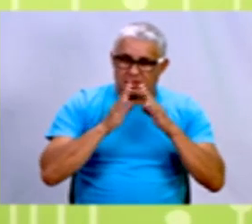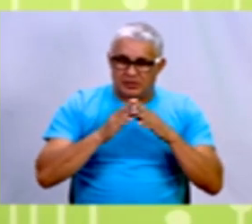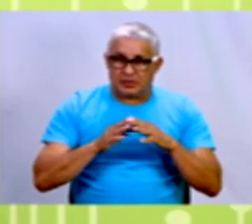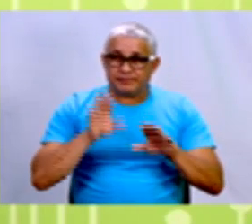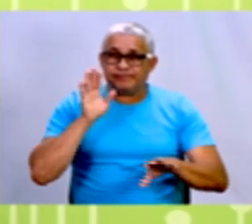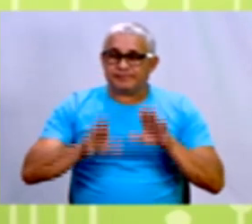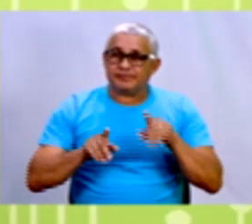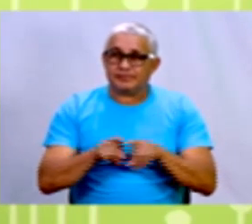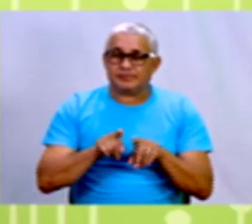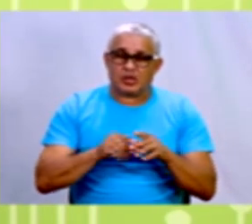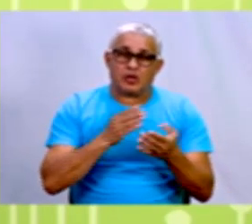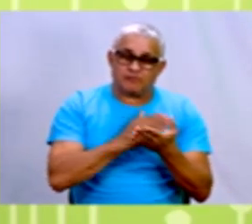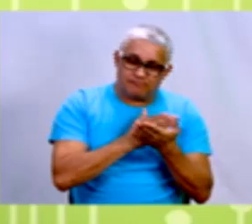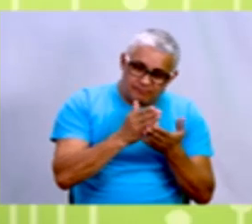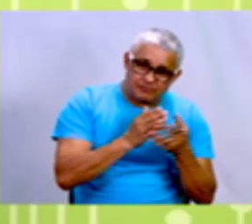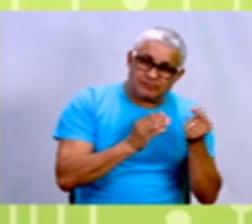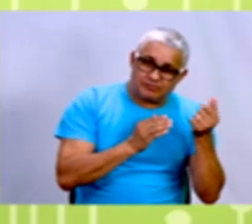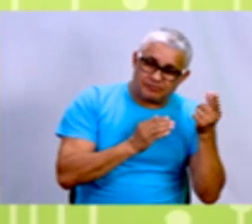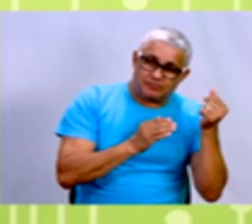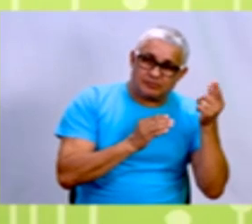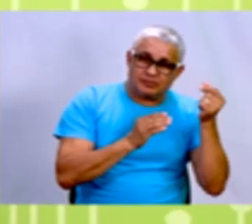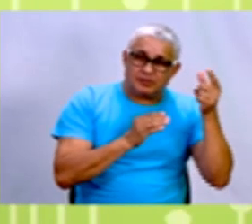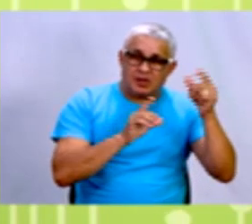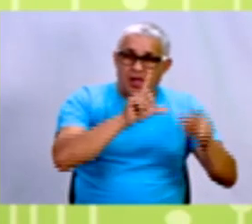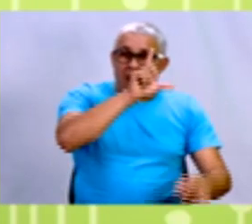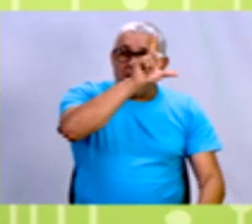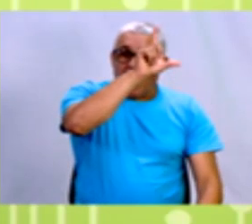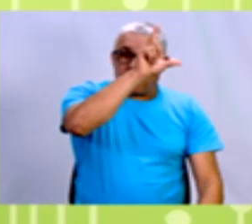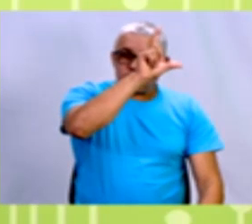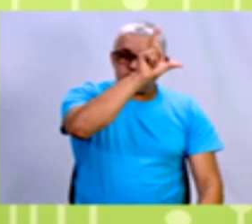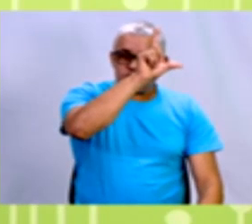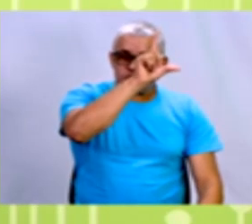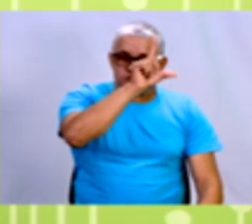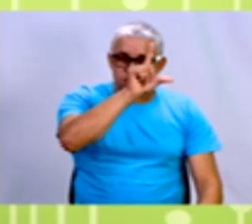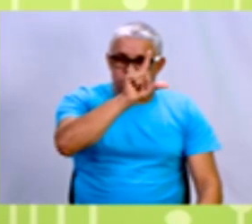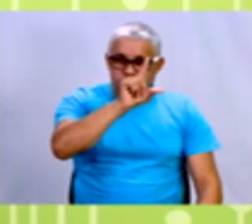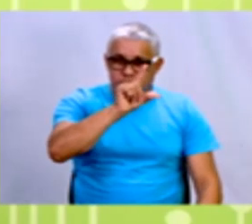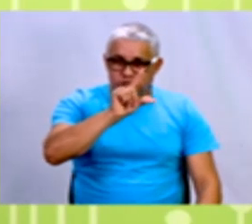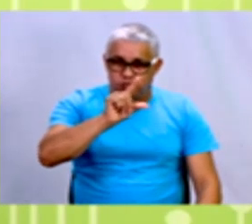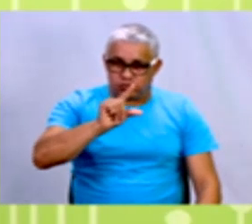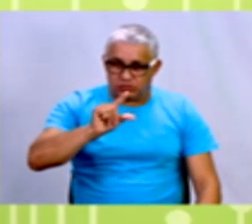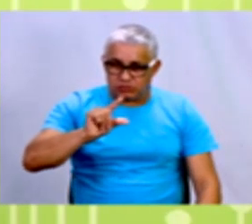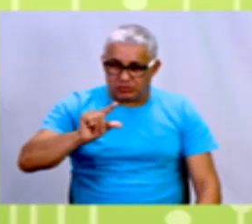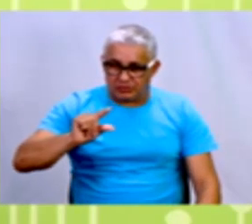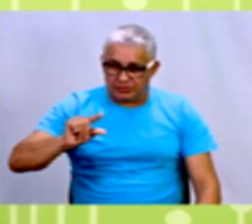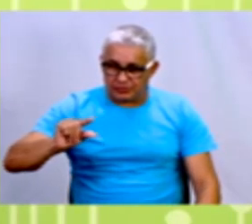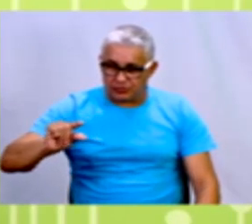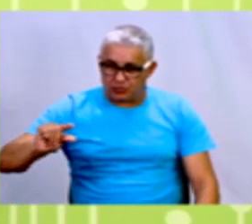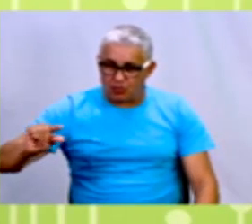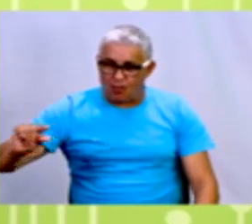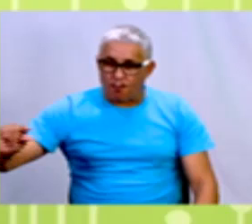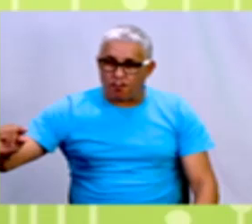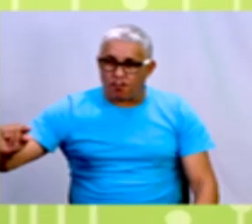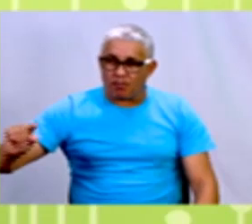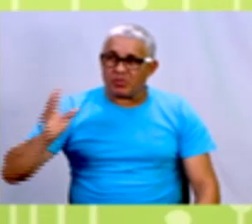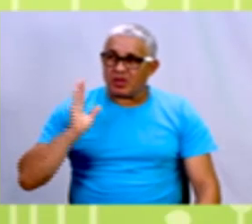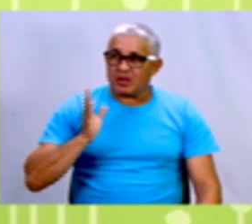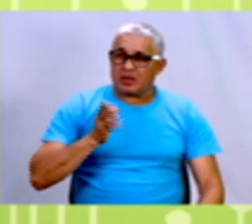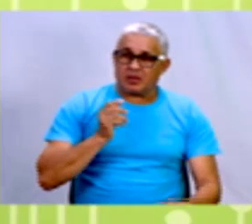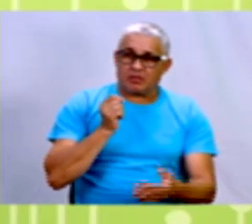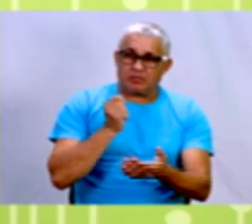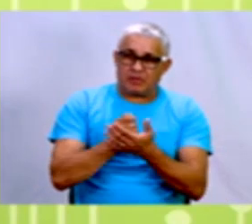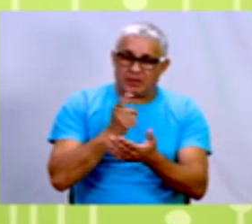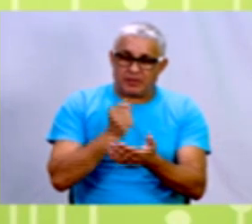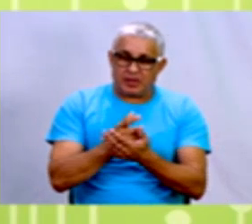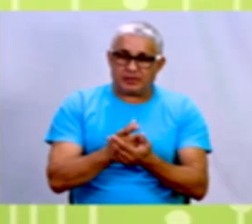geralmente começa num valor e vai reduzindo até chegar num valor bem baixo, porque daí esse já é o valor que vocês estão pagando de amortização mesmo